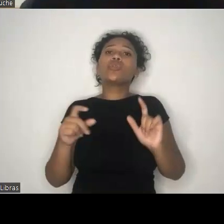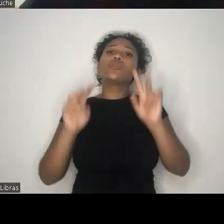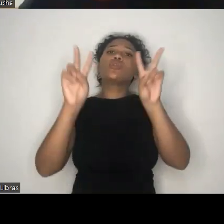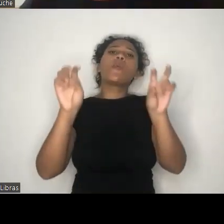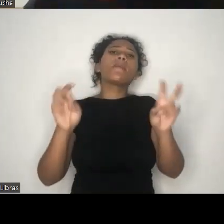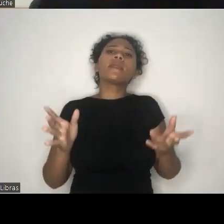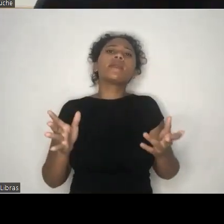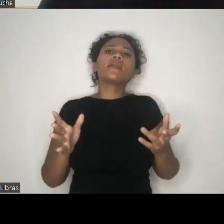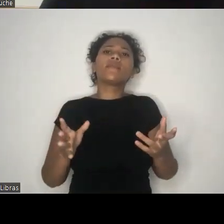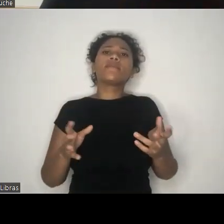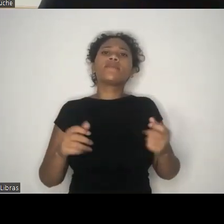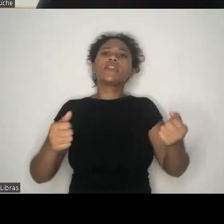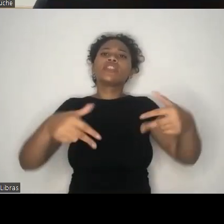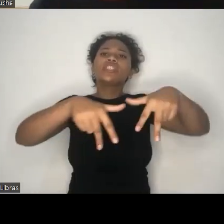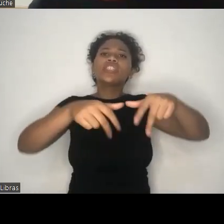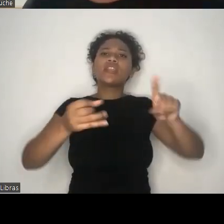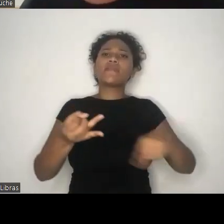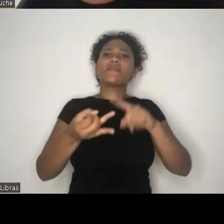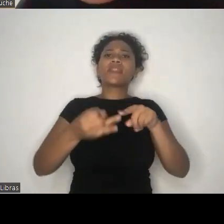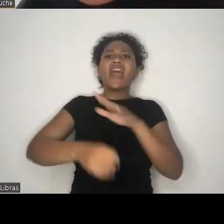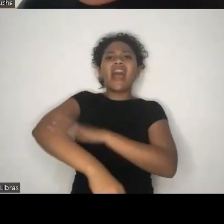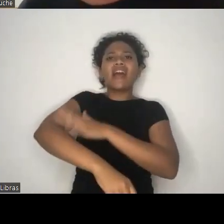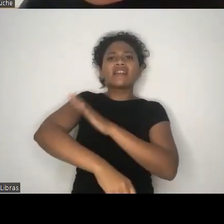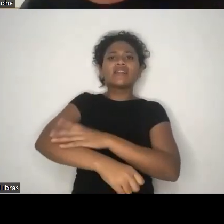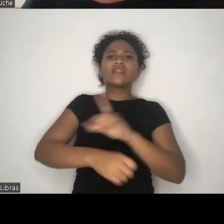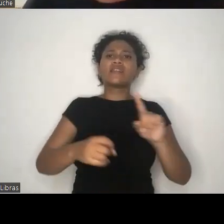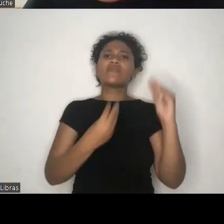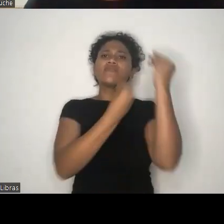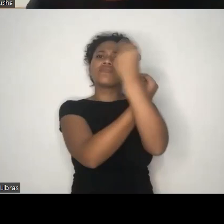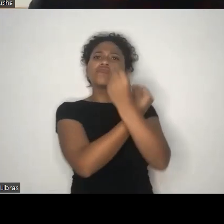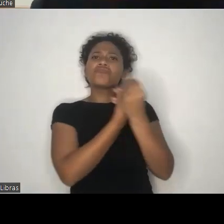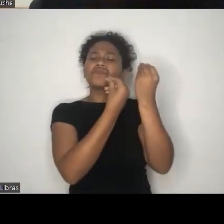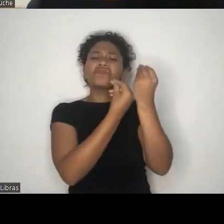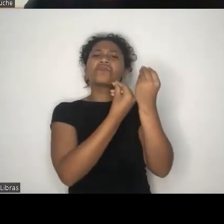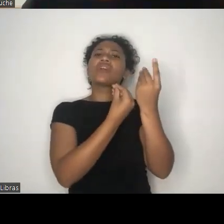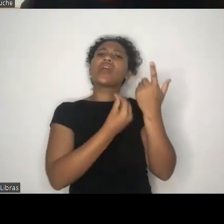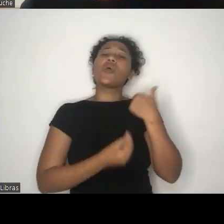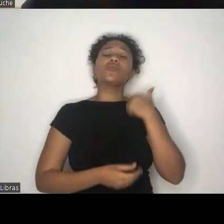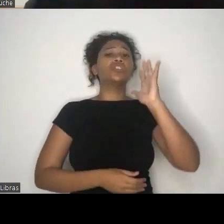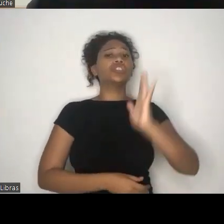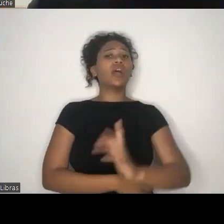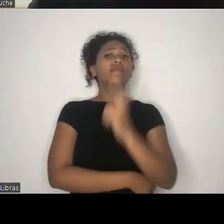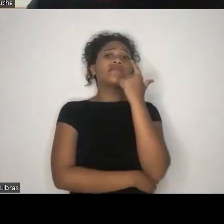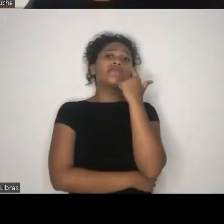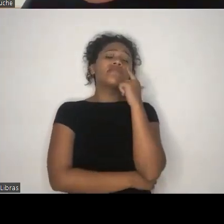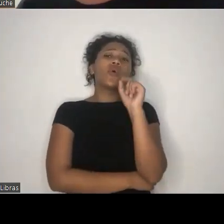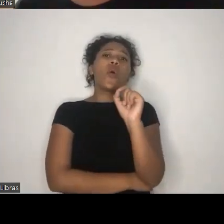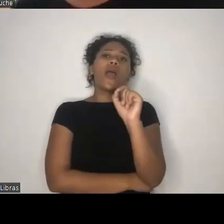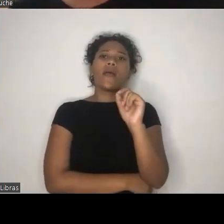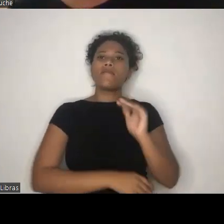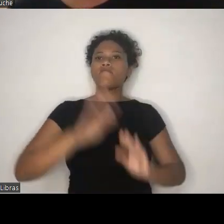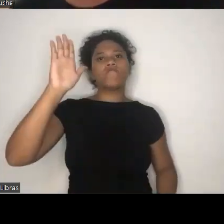etnia sobre raça sobre sexo eu sempre vi as coisas já num ponto de vista radical